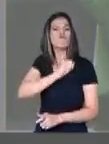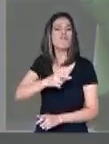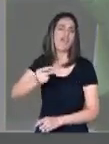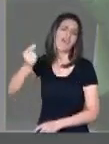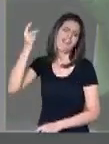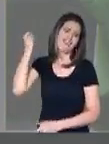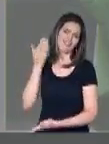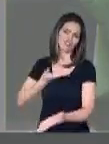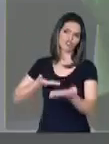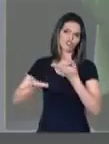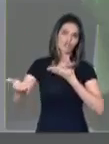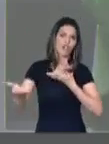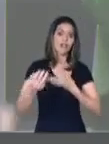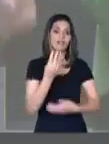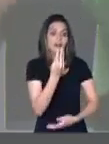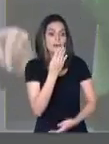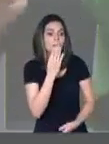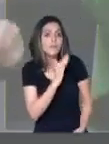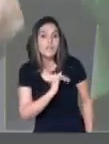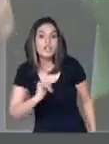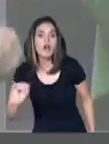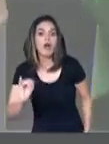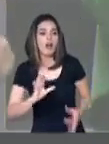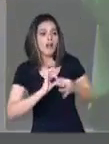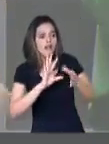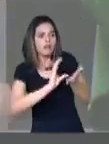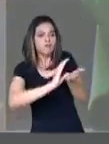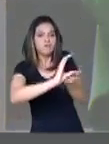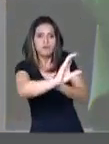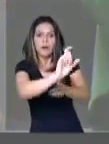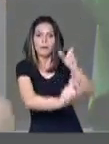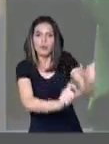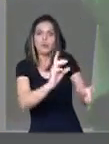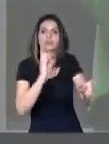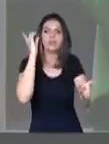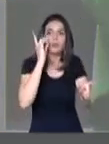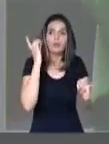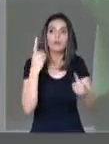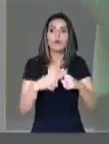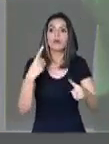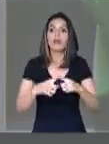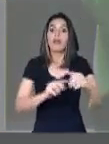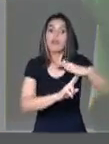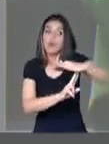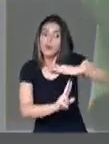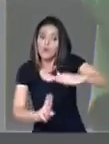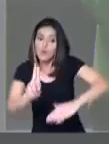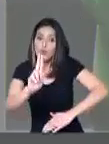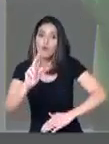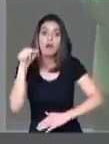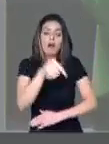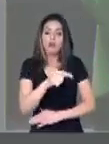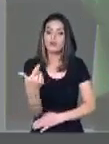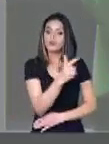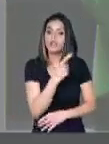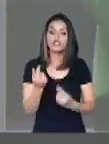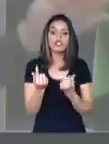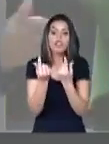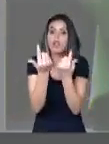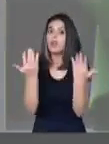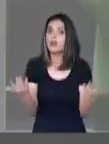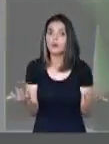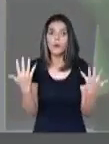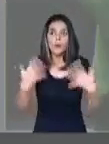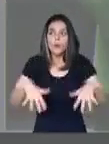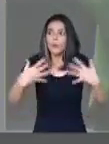cá, pedindo 3 bilhões, gente, para liberar a emenda parlamentar, quando tem universidade